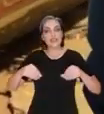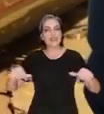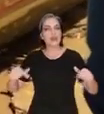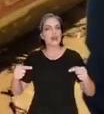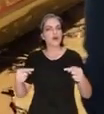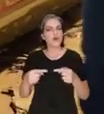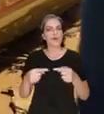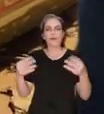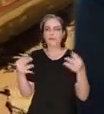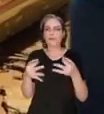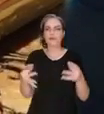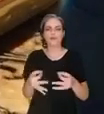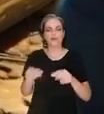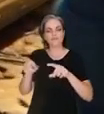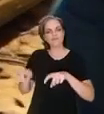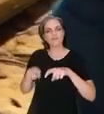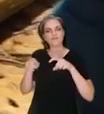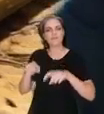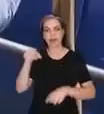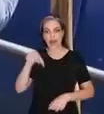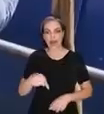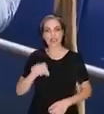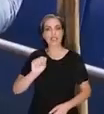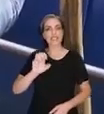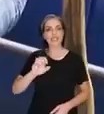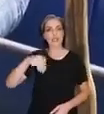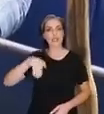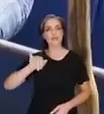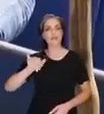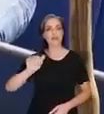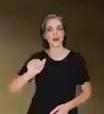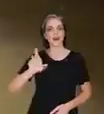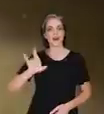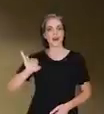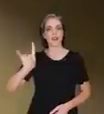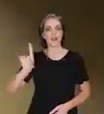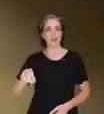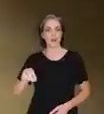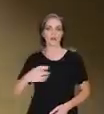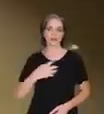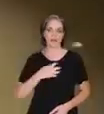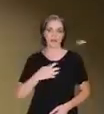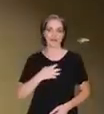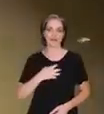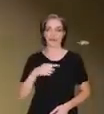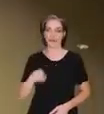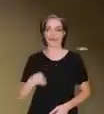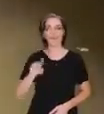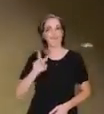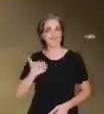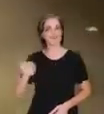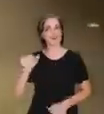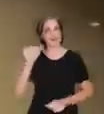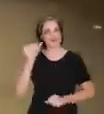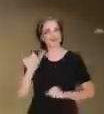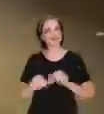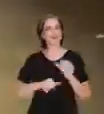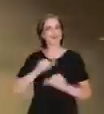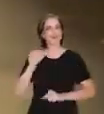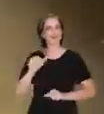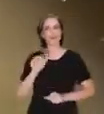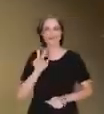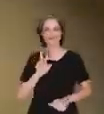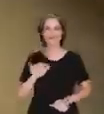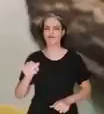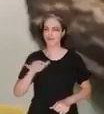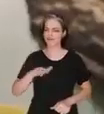São terras extremamente férteis, isso aqui é praticamente o coração do semiárido da Bahia, que vão ser transformadas em breve, e vão